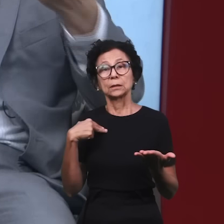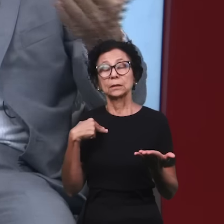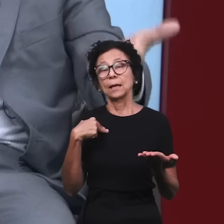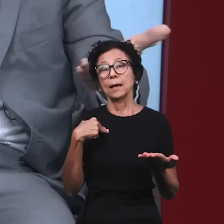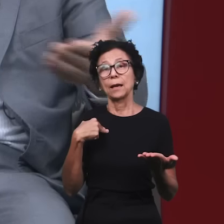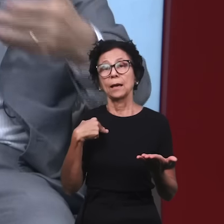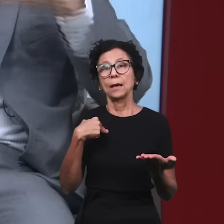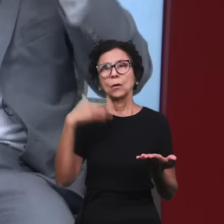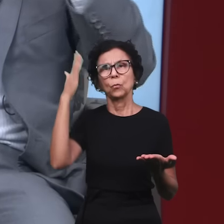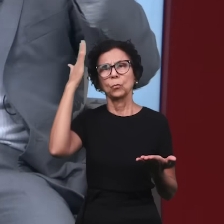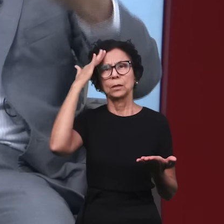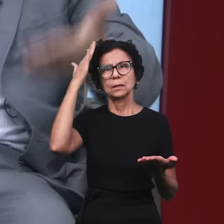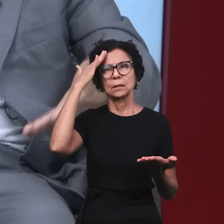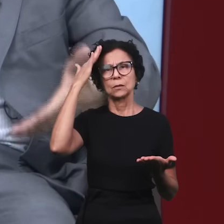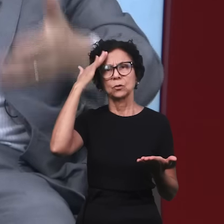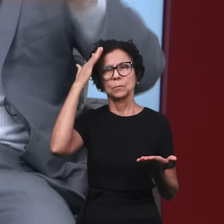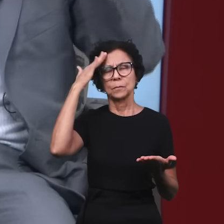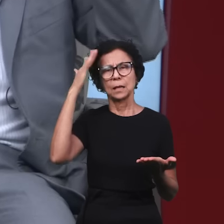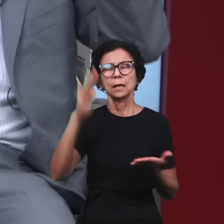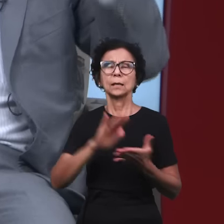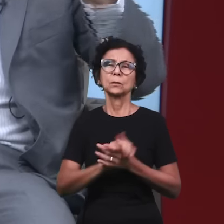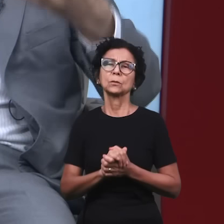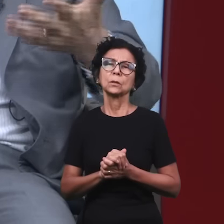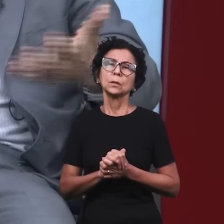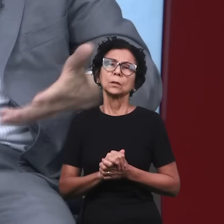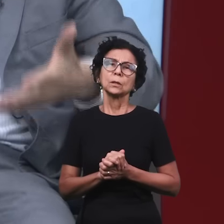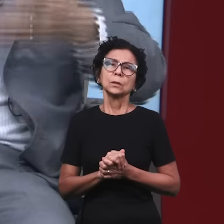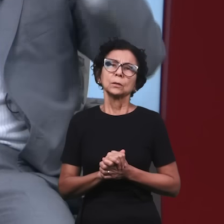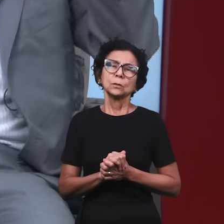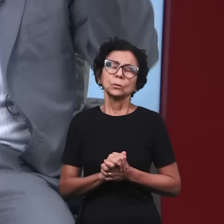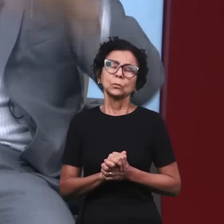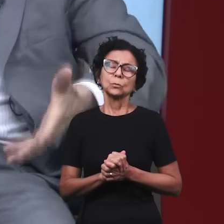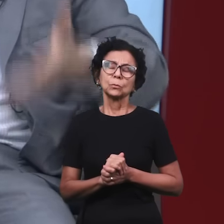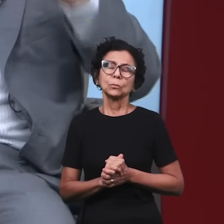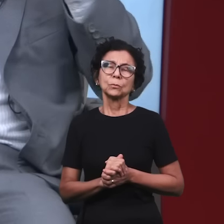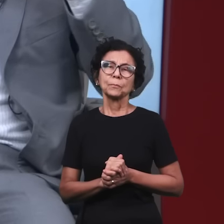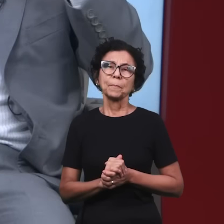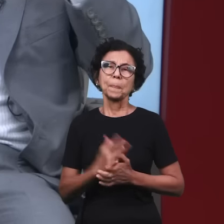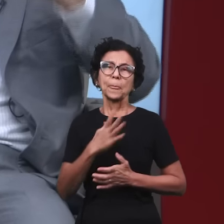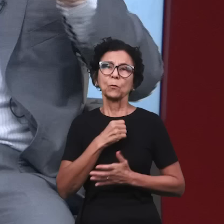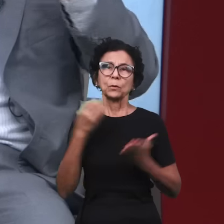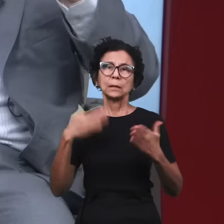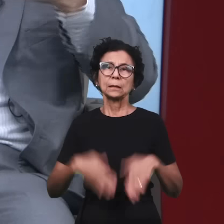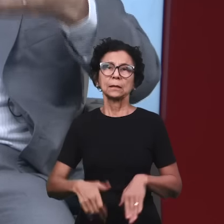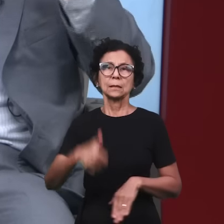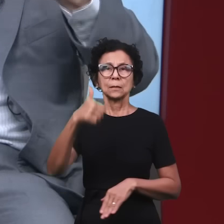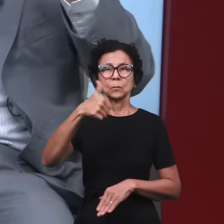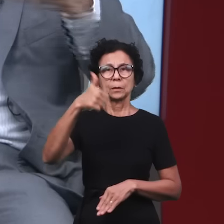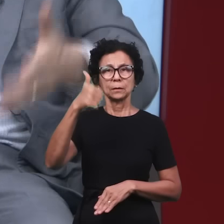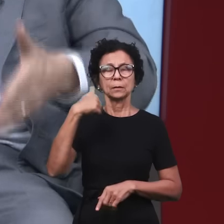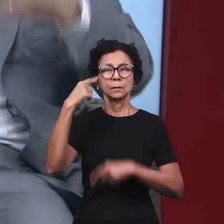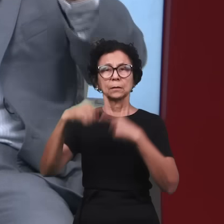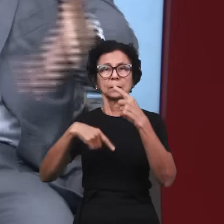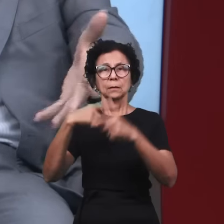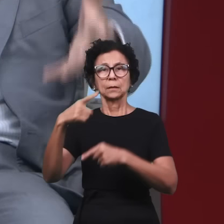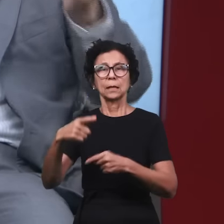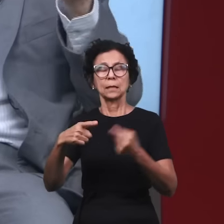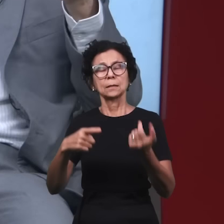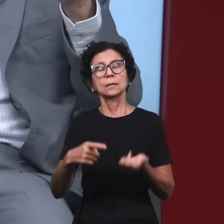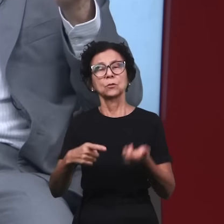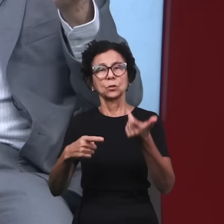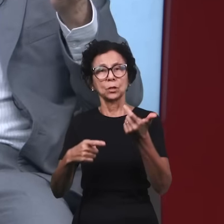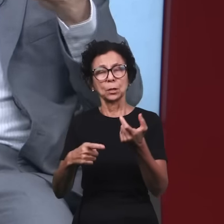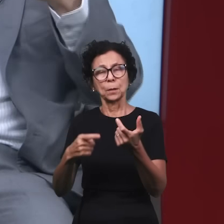o entendimento do critério da primogenitura por descendência patriarcal